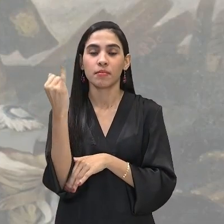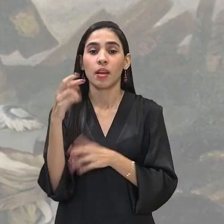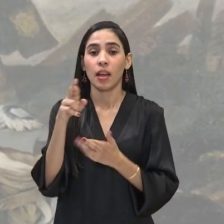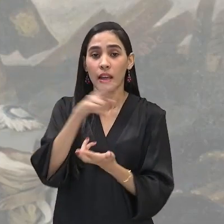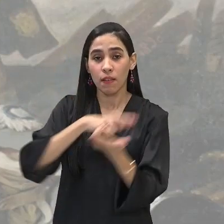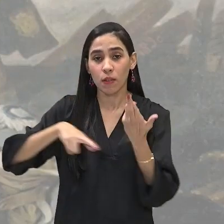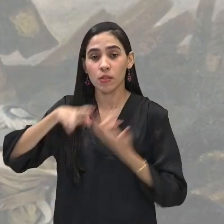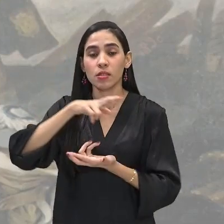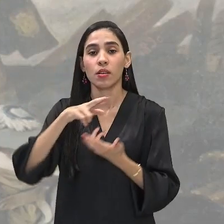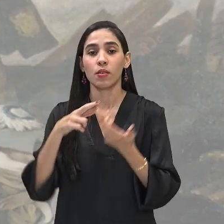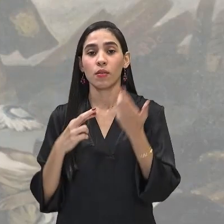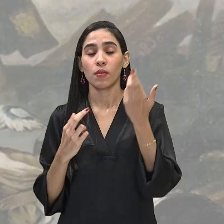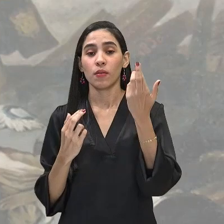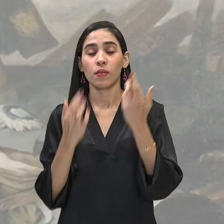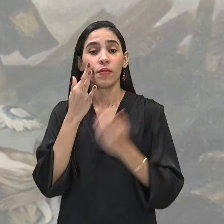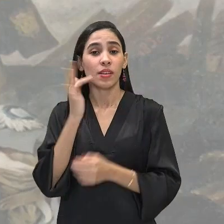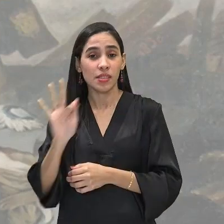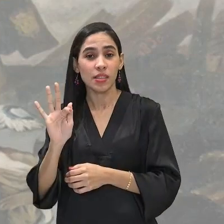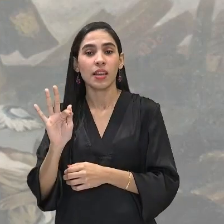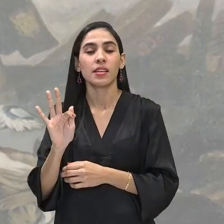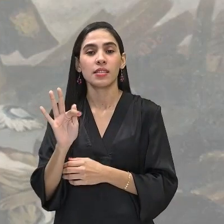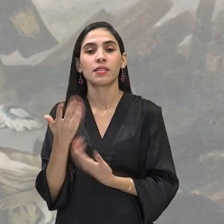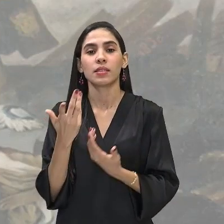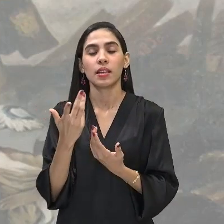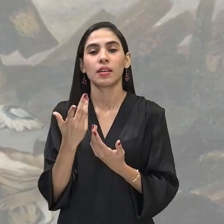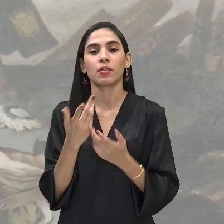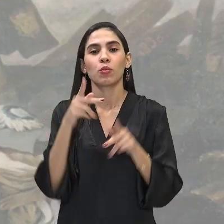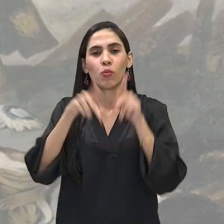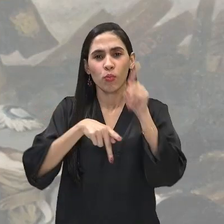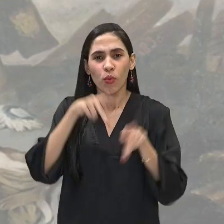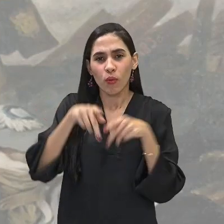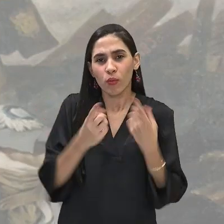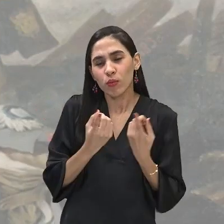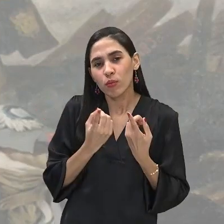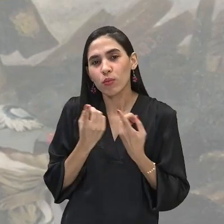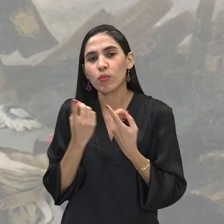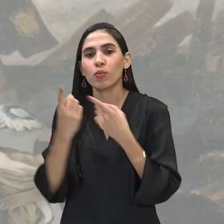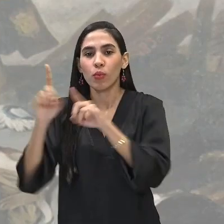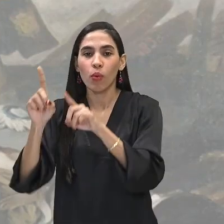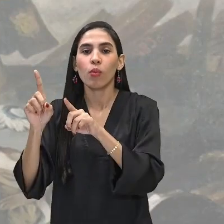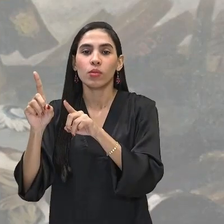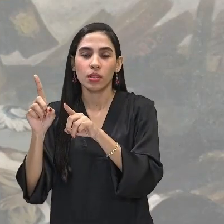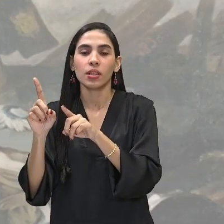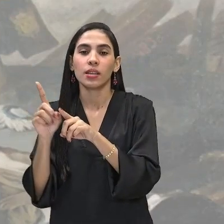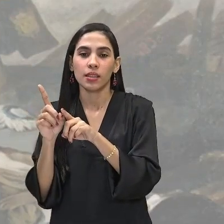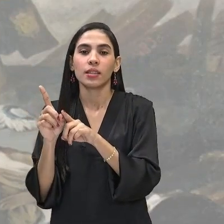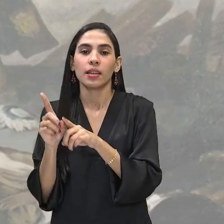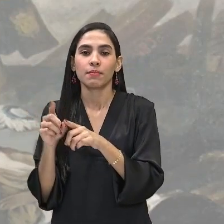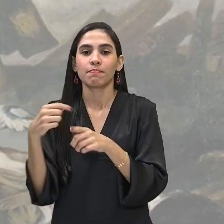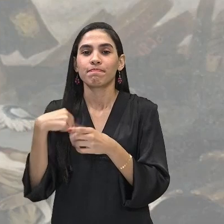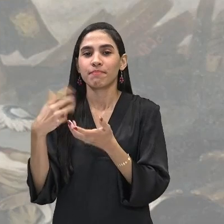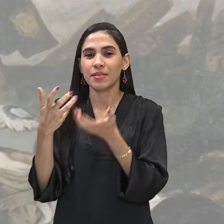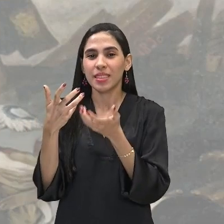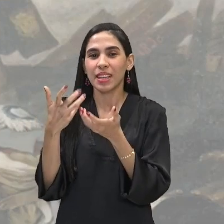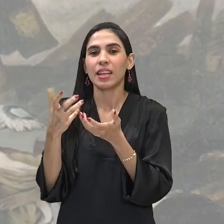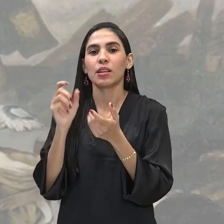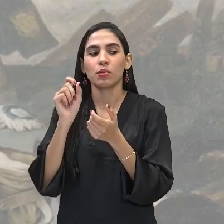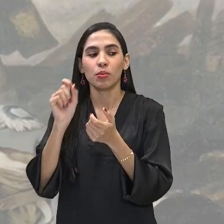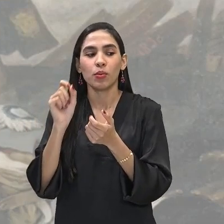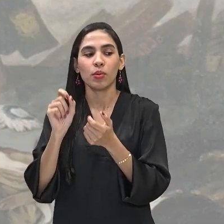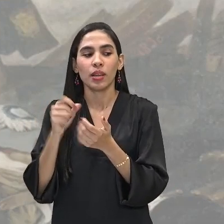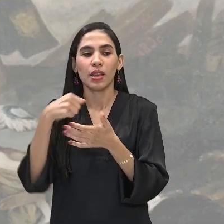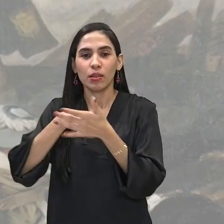Revolução Francesa, quando os rebeldes, lutando pelos ideais nacionalistas e